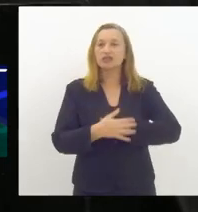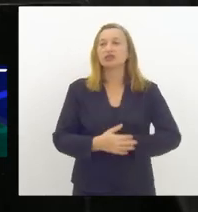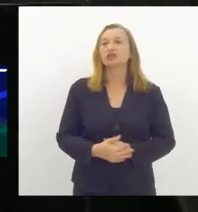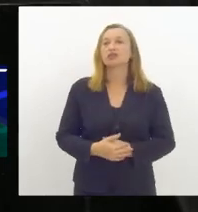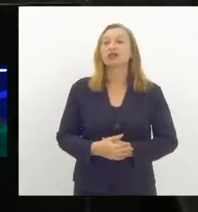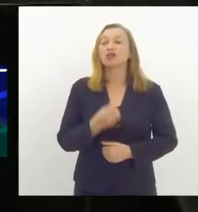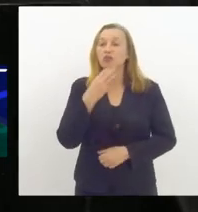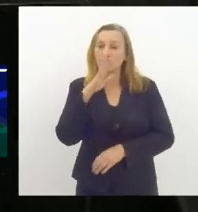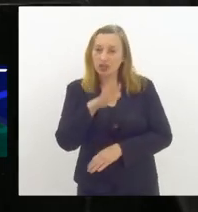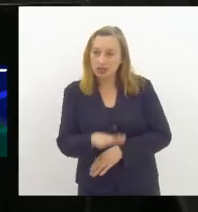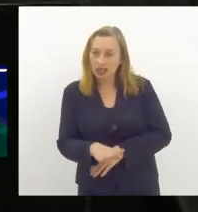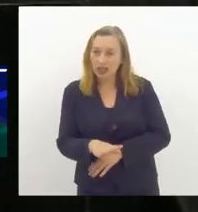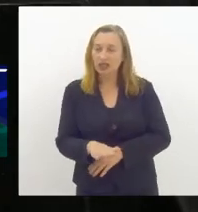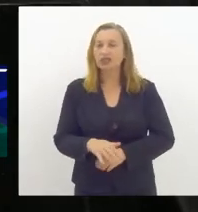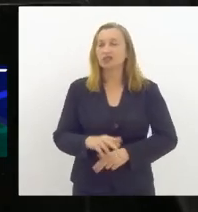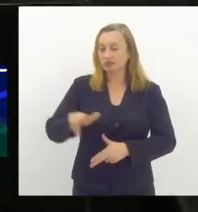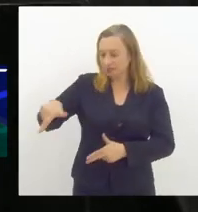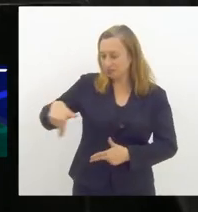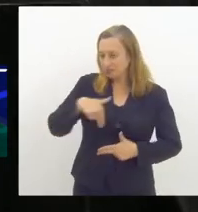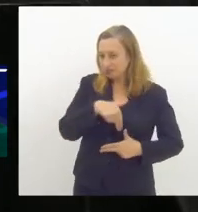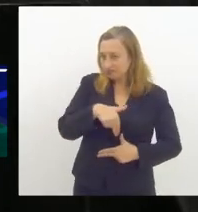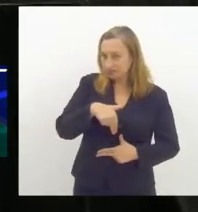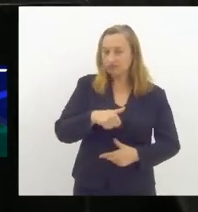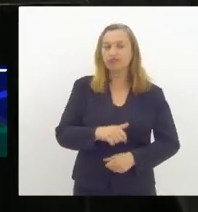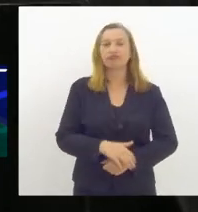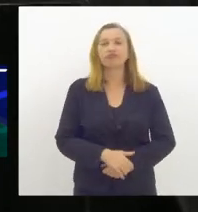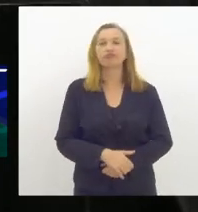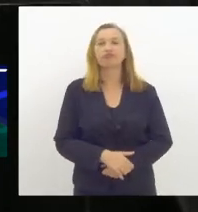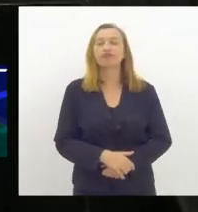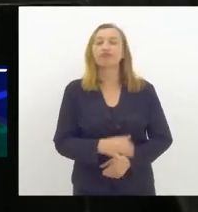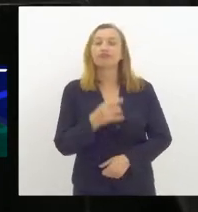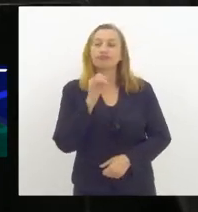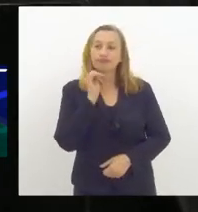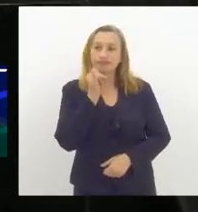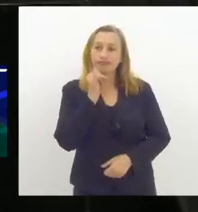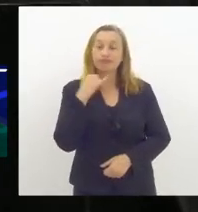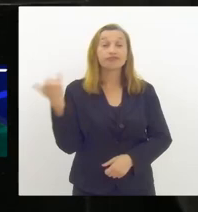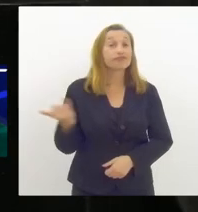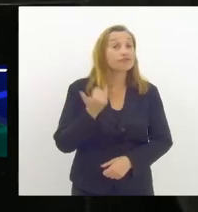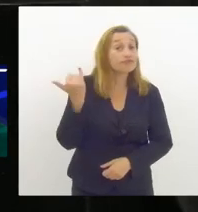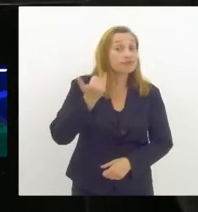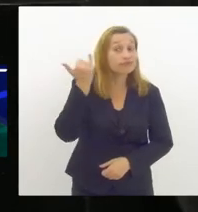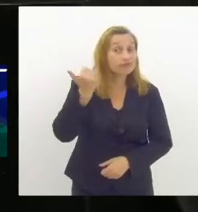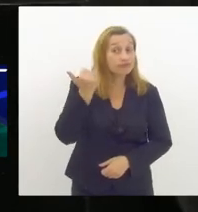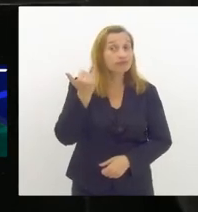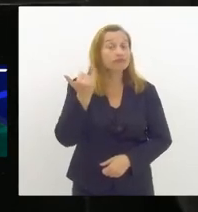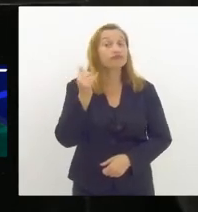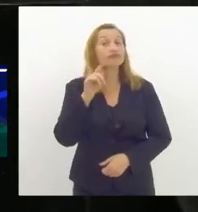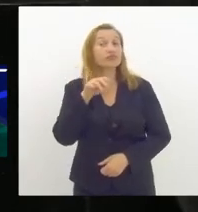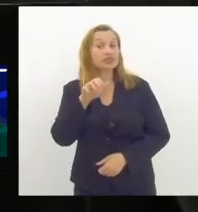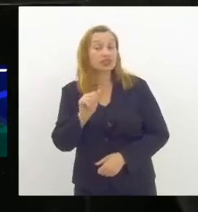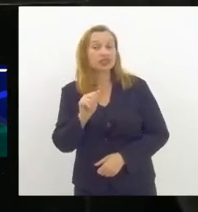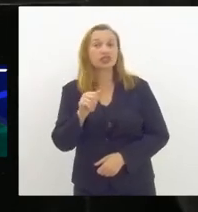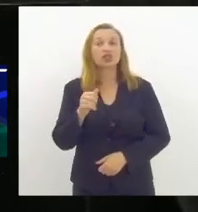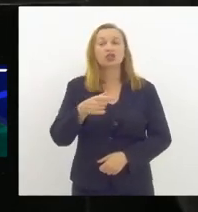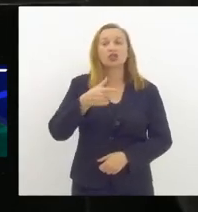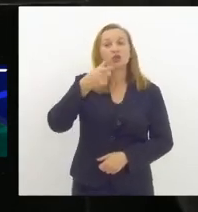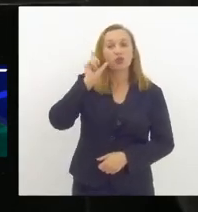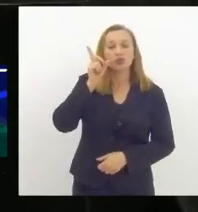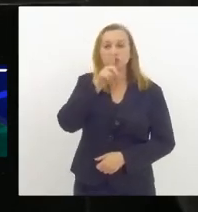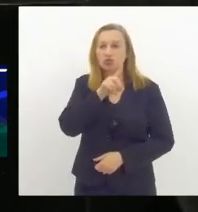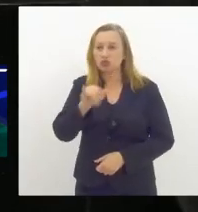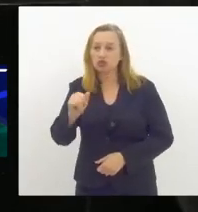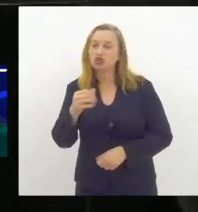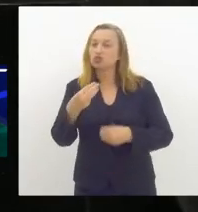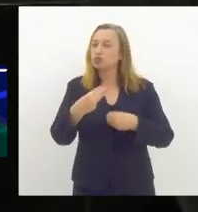uma boa tarde vem essa Tribuna para relatar importante e agenda que fiz no dia de ontem